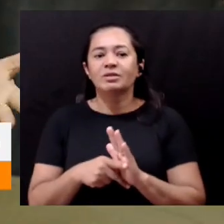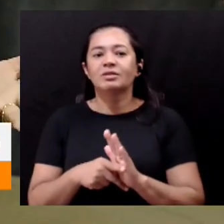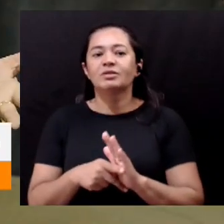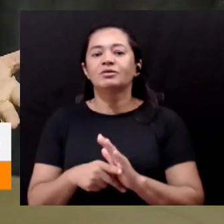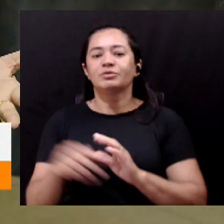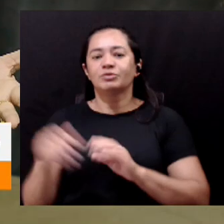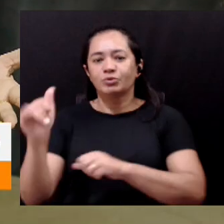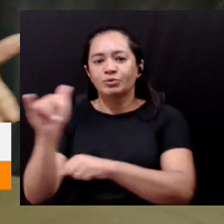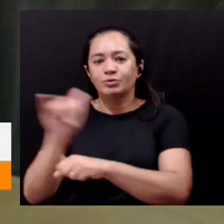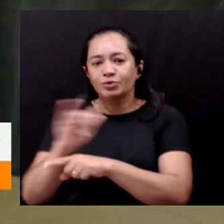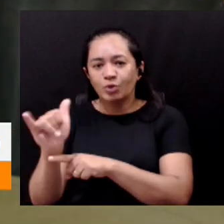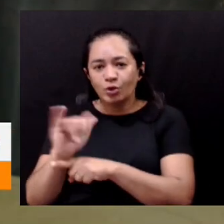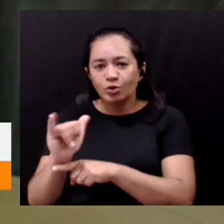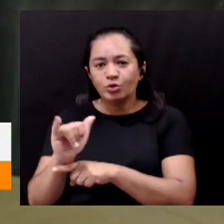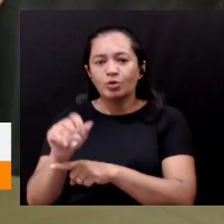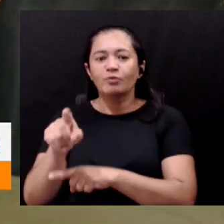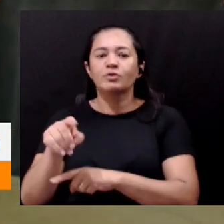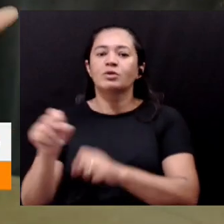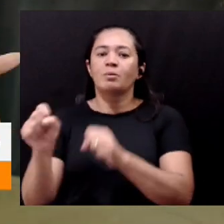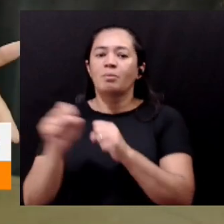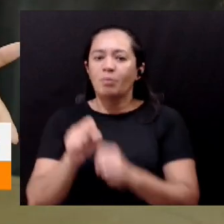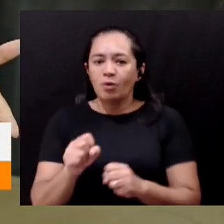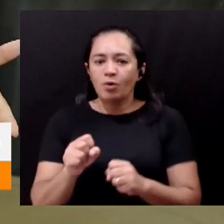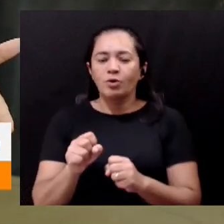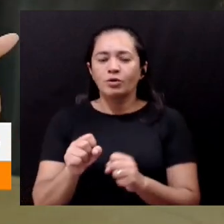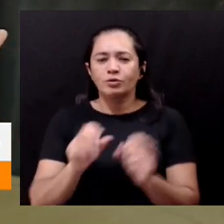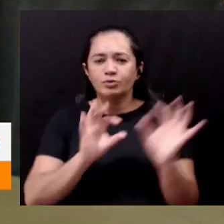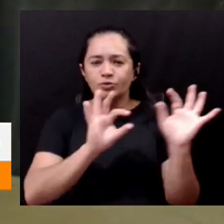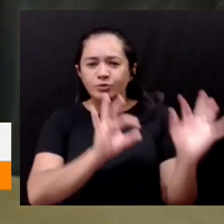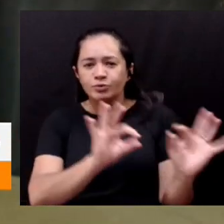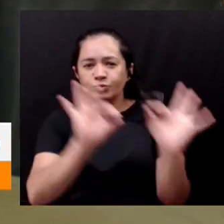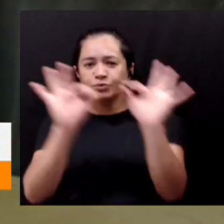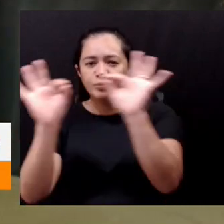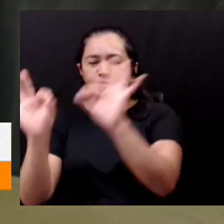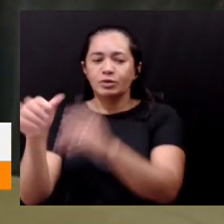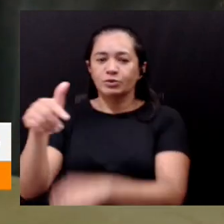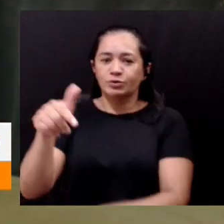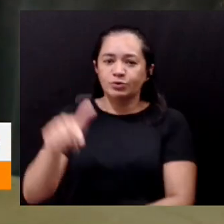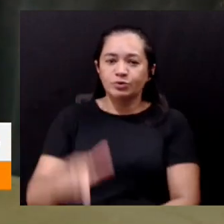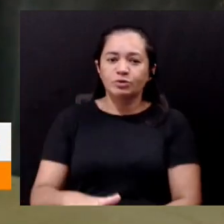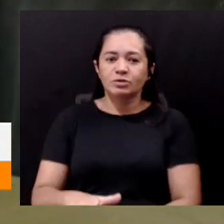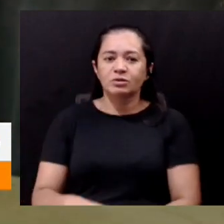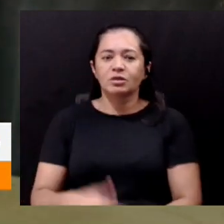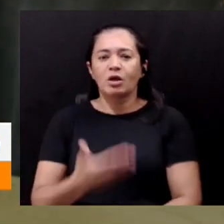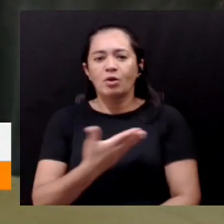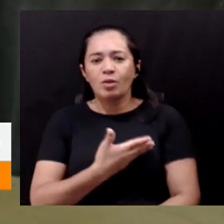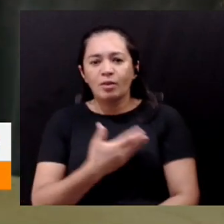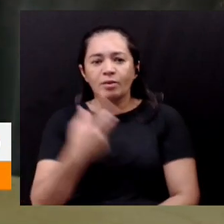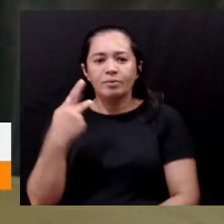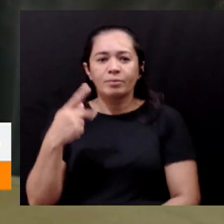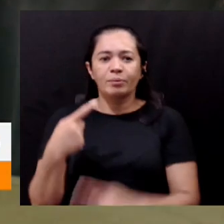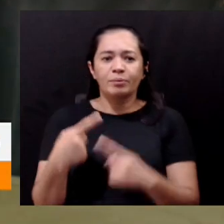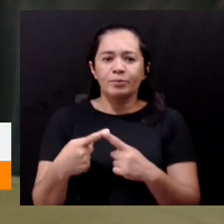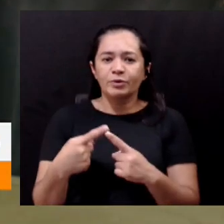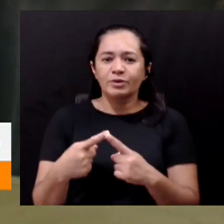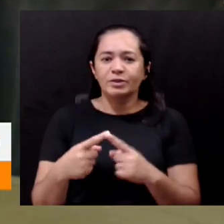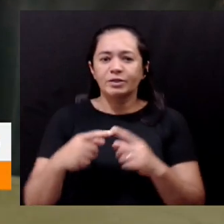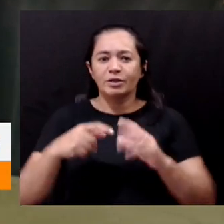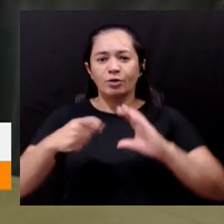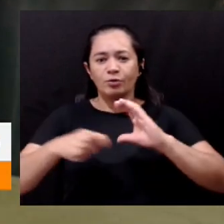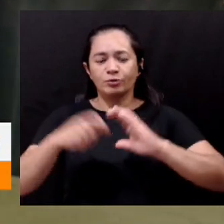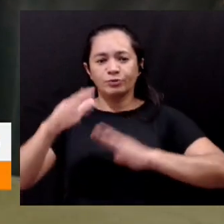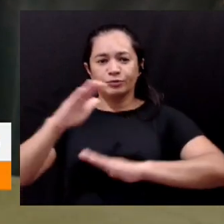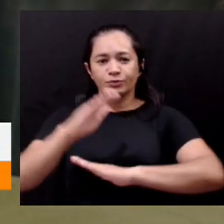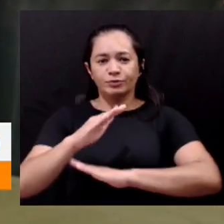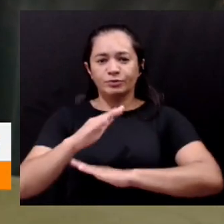você pode, conferir, pode repassar, né, para os seus amigos, porque assim, o Estúdio Câmara é um programa